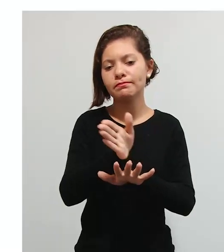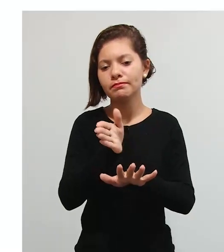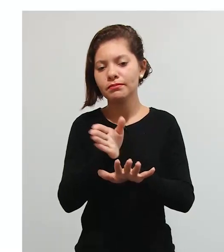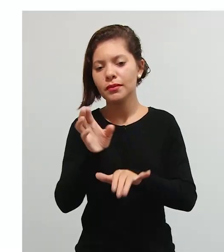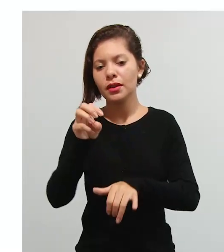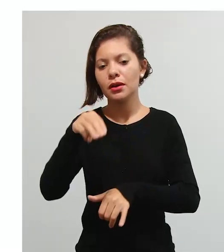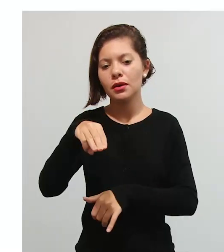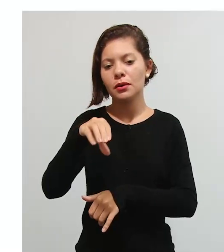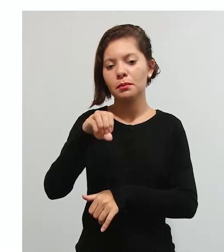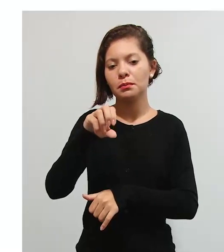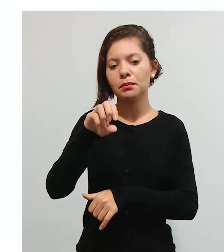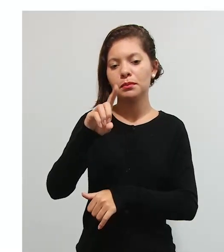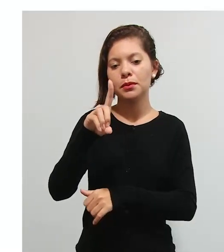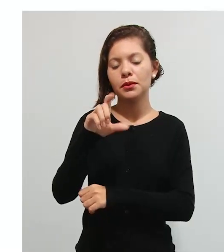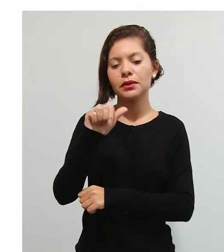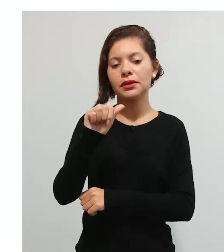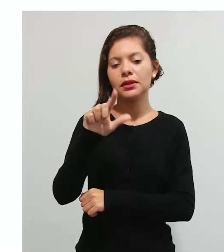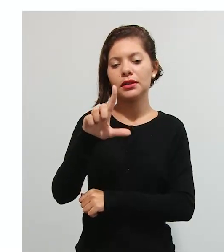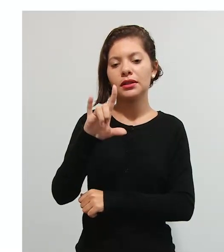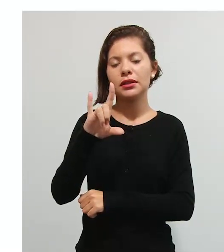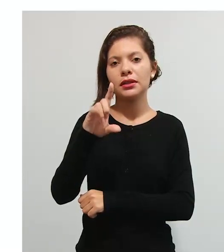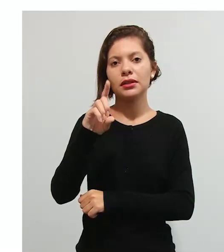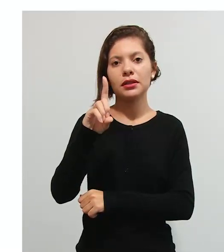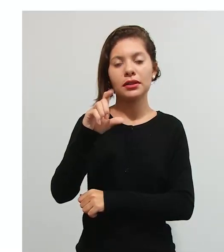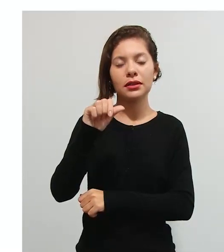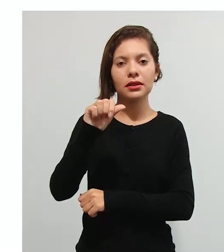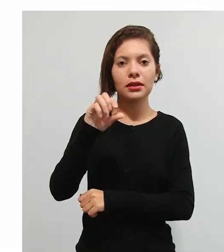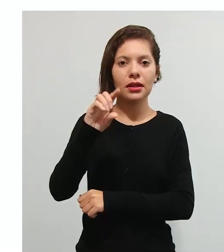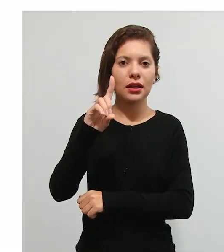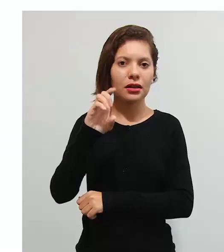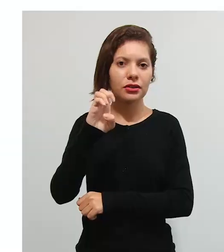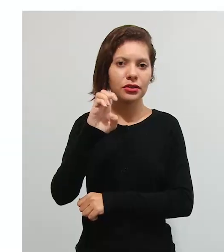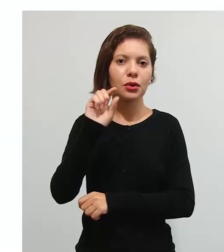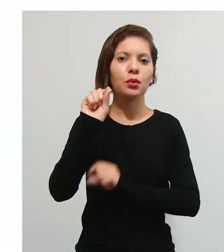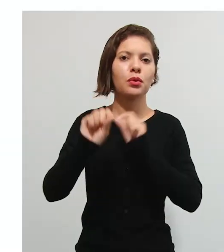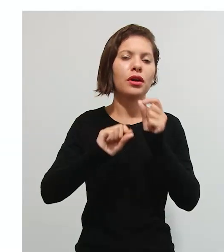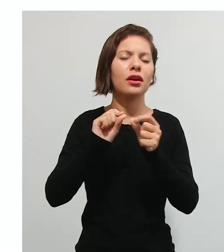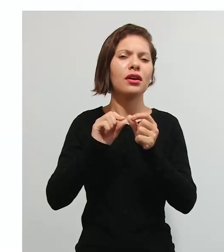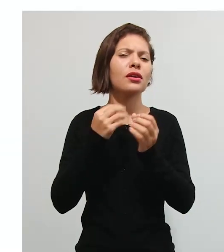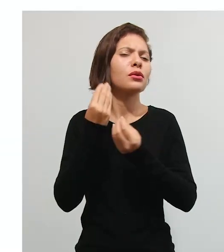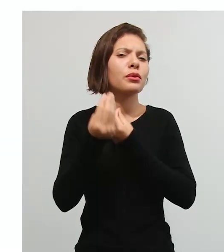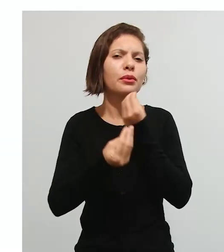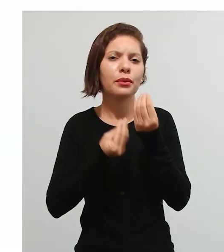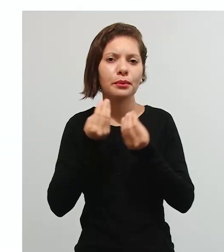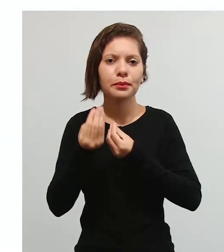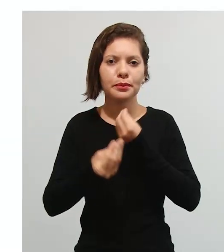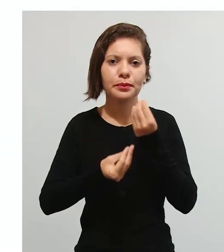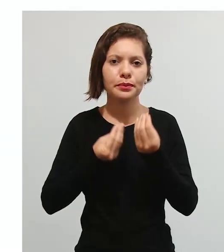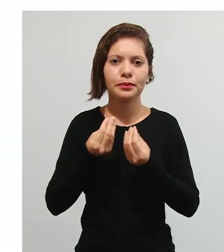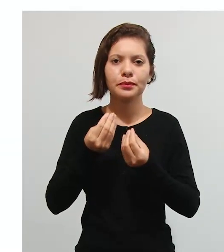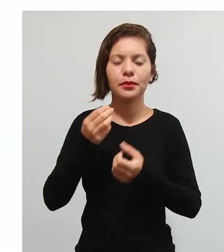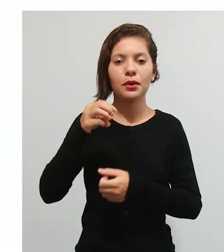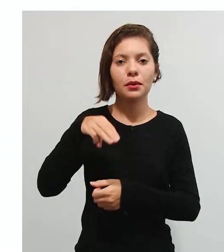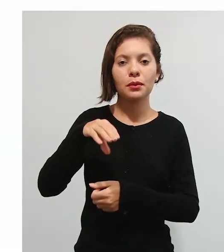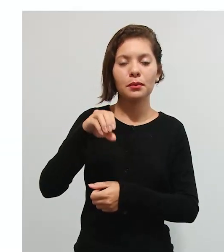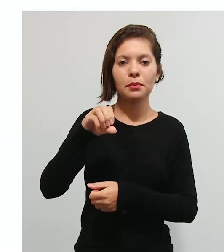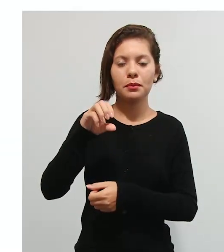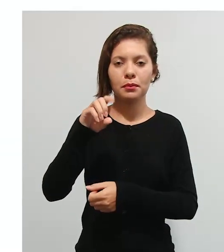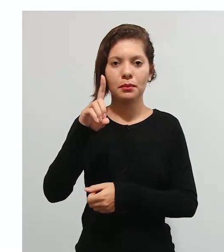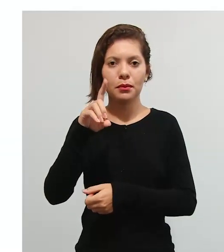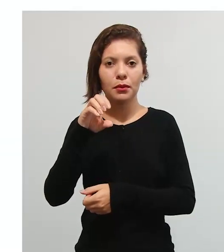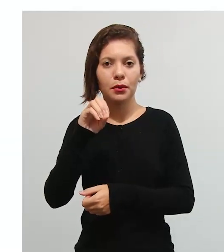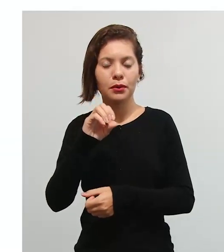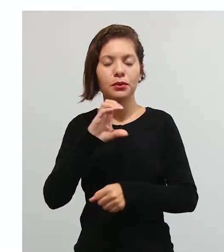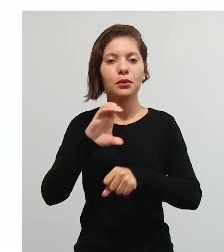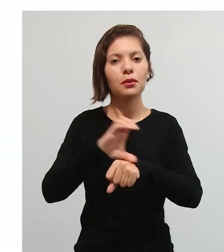olha, tem aqui o conceito e a definição. A modalidade, ela tem a ver com a forma, ou seja, o